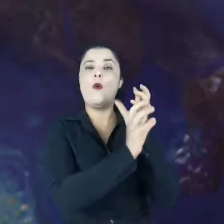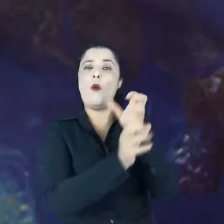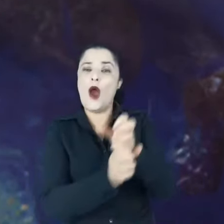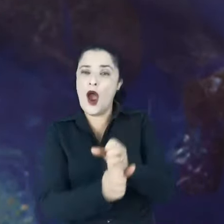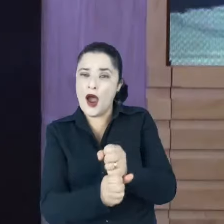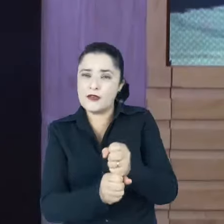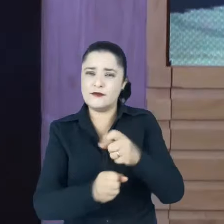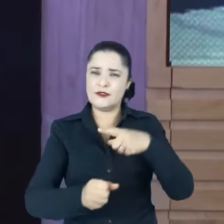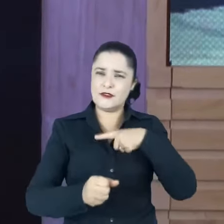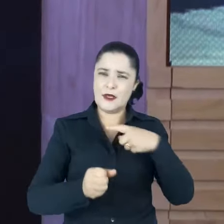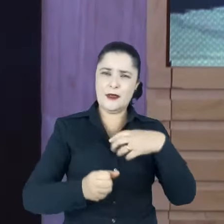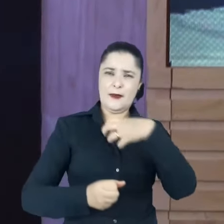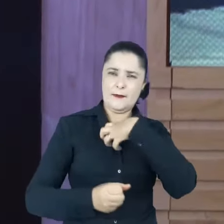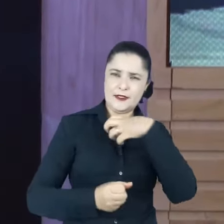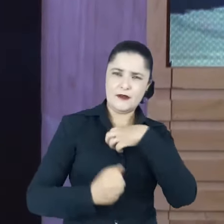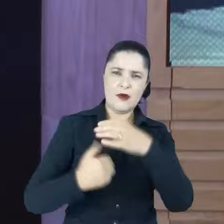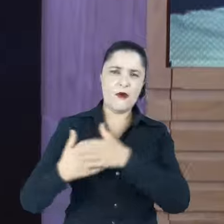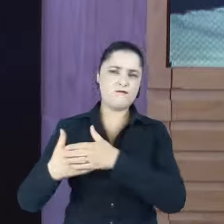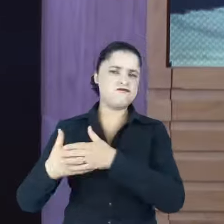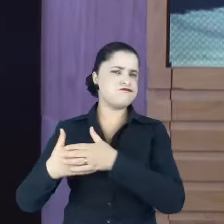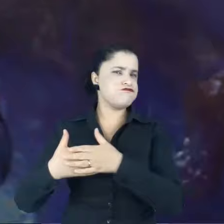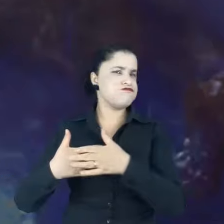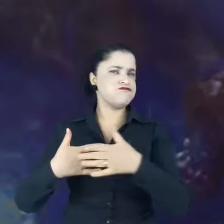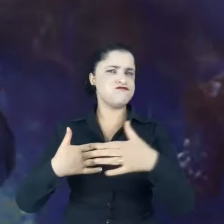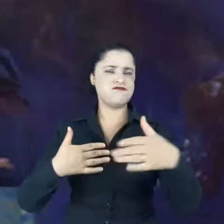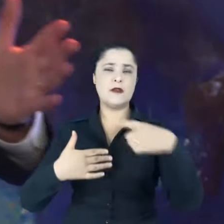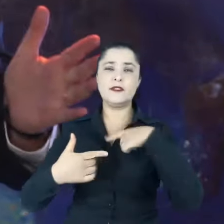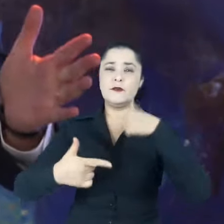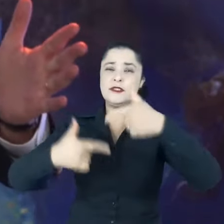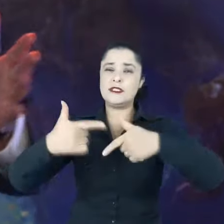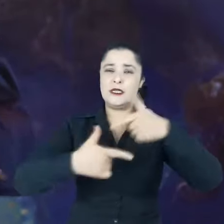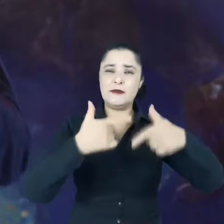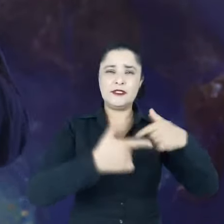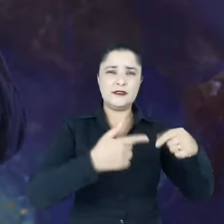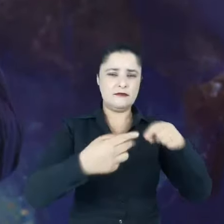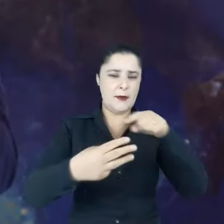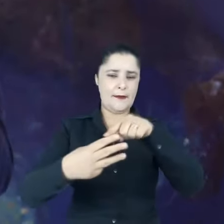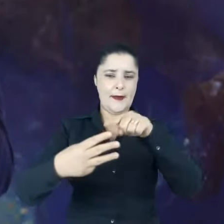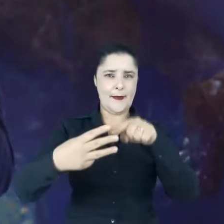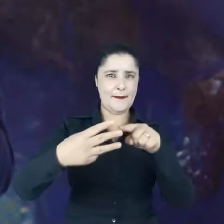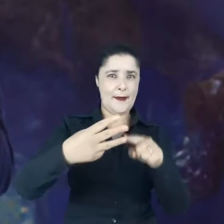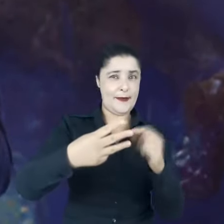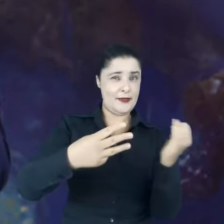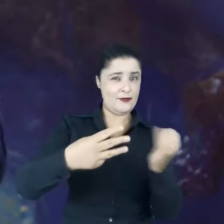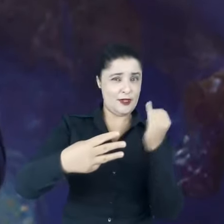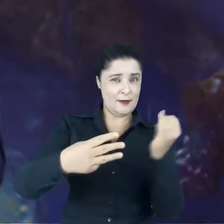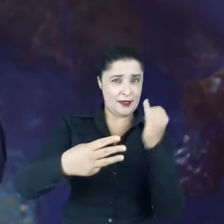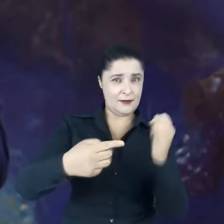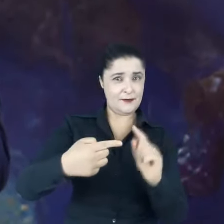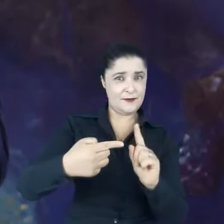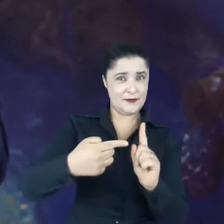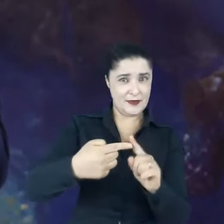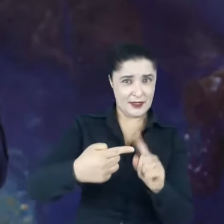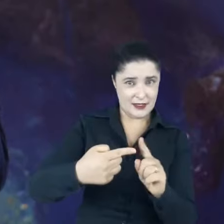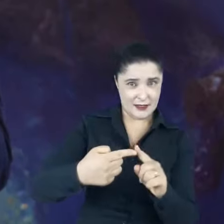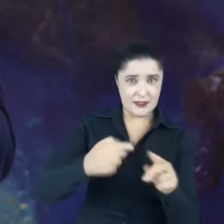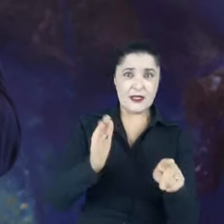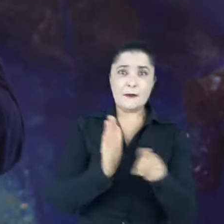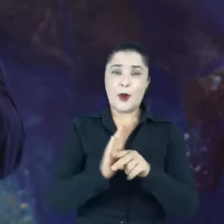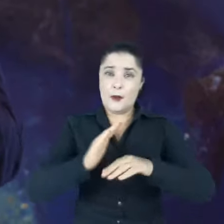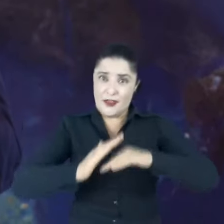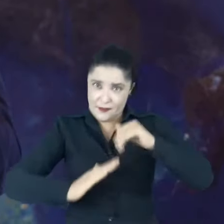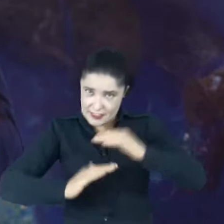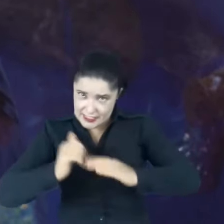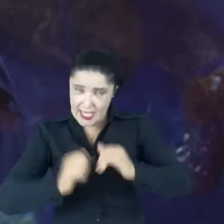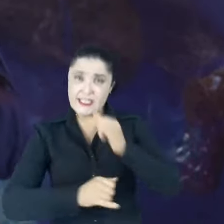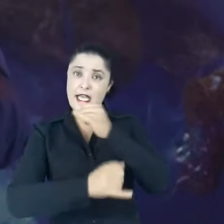mais abrangente, nós estamos trabalhando em três pilares fundamentais. O primeiro é em cima da eficiência energética